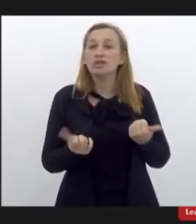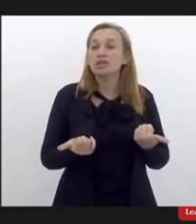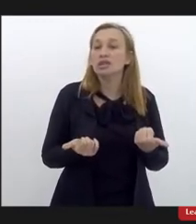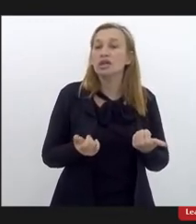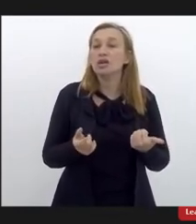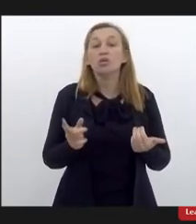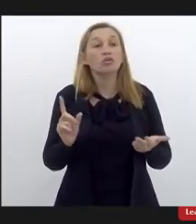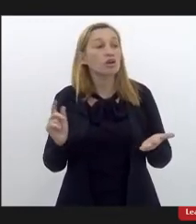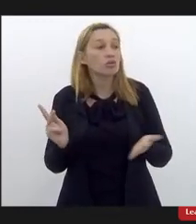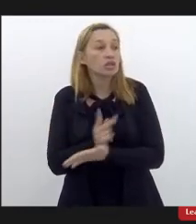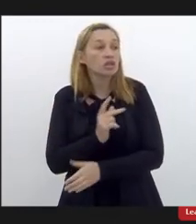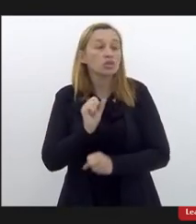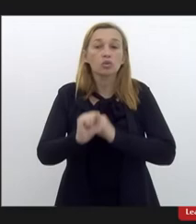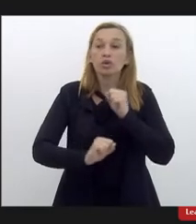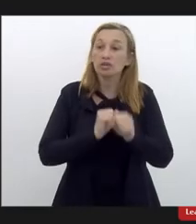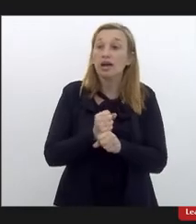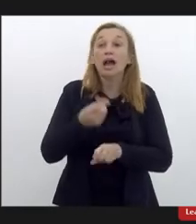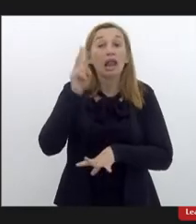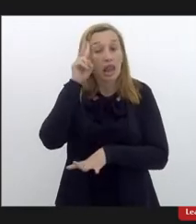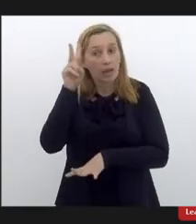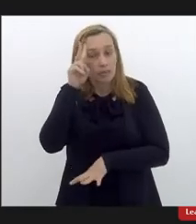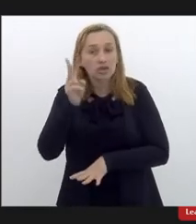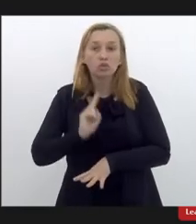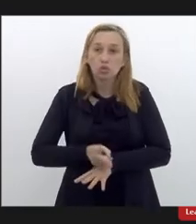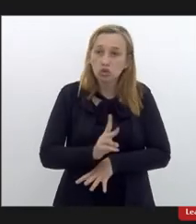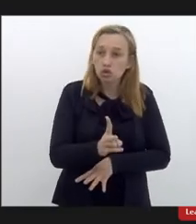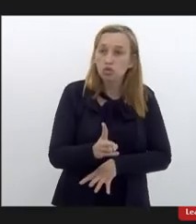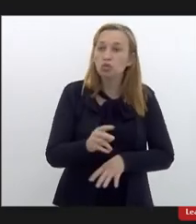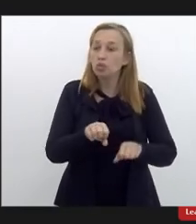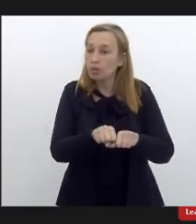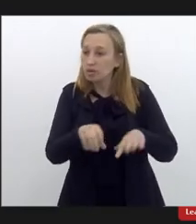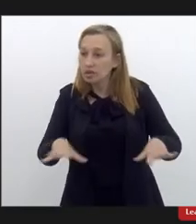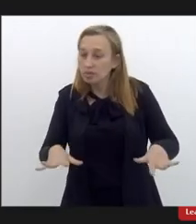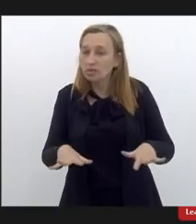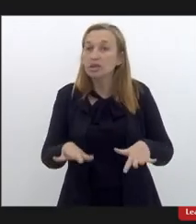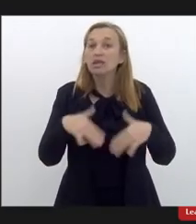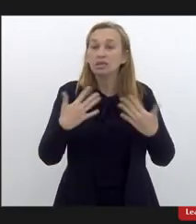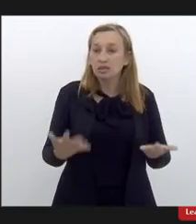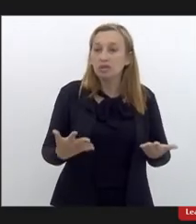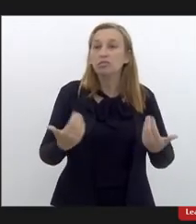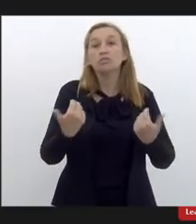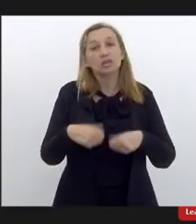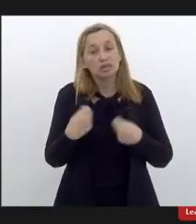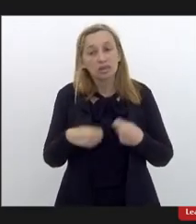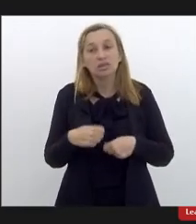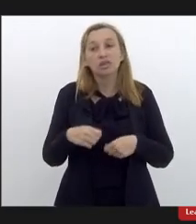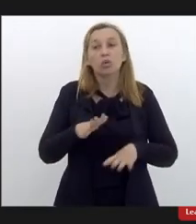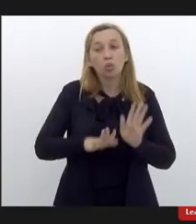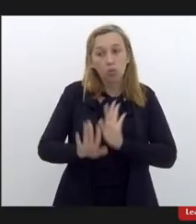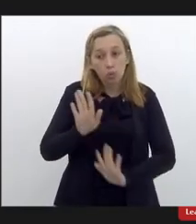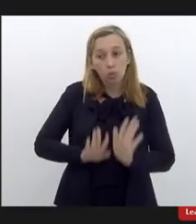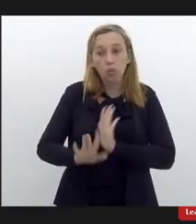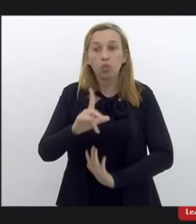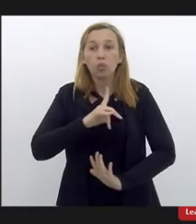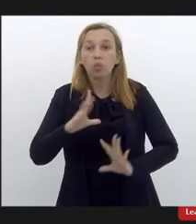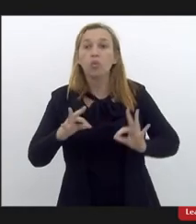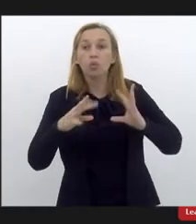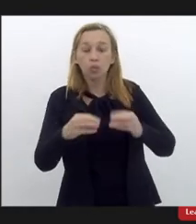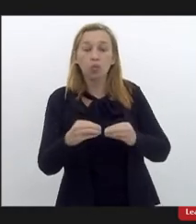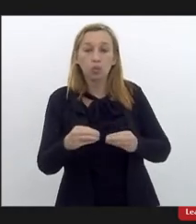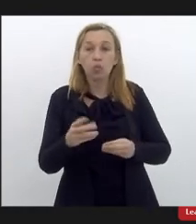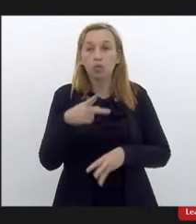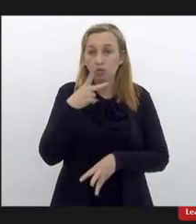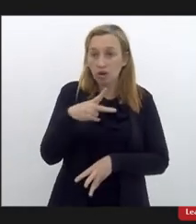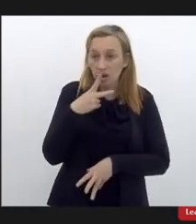vai acontecer no ano que vem. Lembrando que a gente ainda continua com a pandemia, então a gente ainda precisa ter muito cuidado em tudo aquilo que a gente for